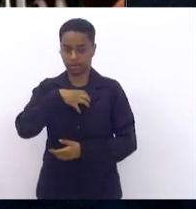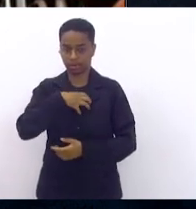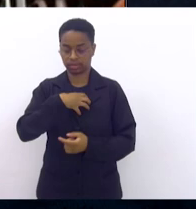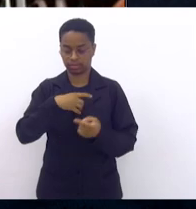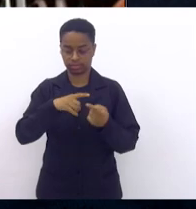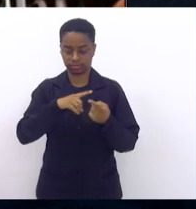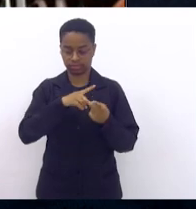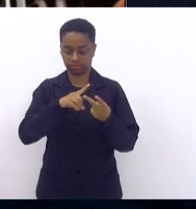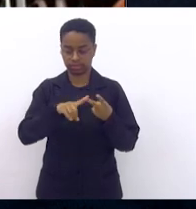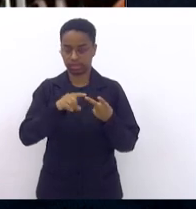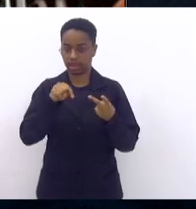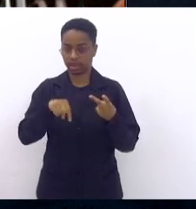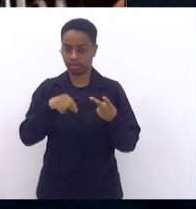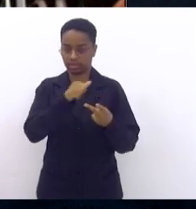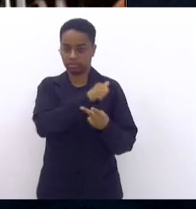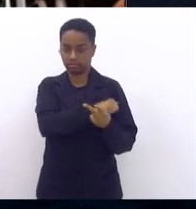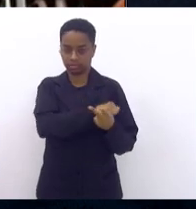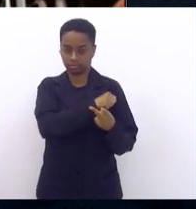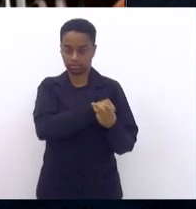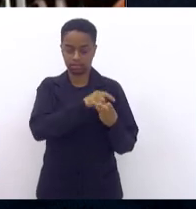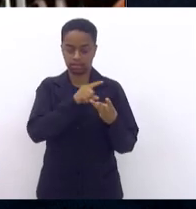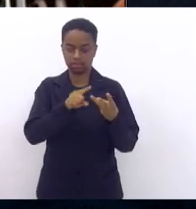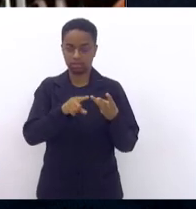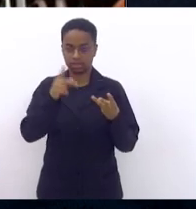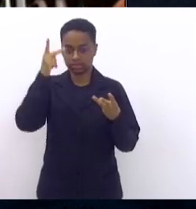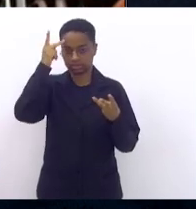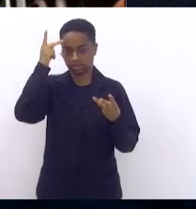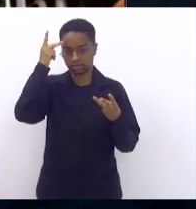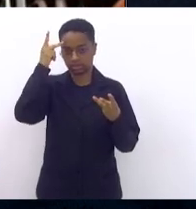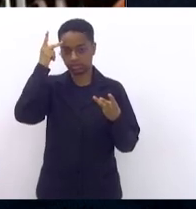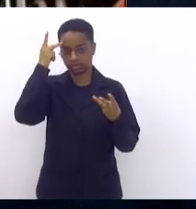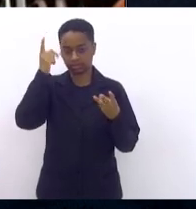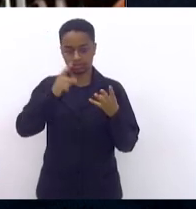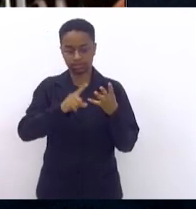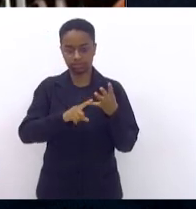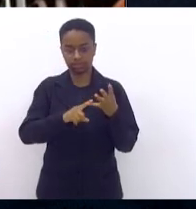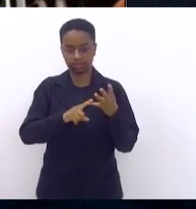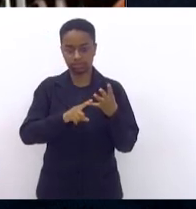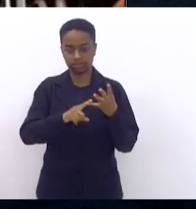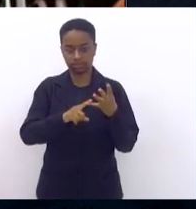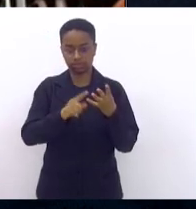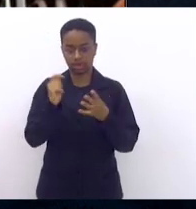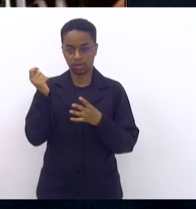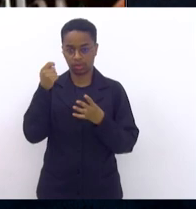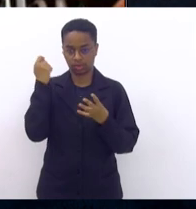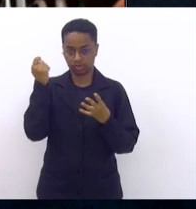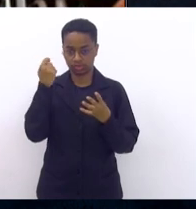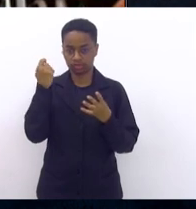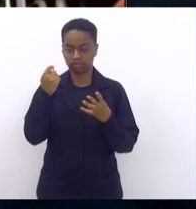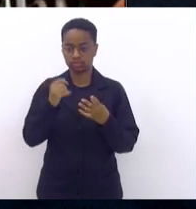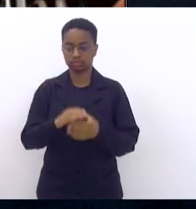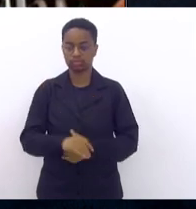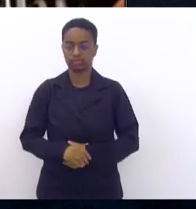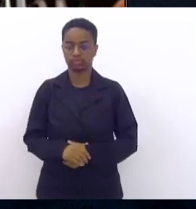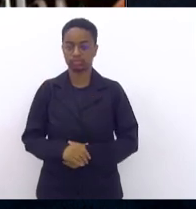outro aqui no Rio de Janeiro outros São Paulo e outro no Rio Grande do Sul entre